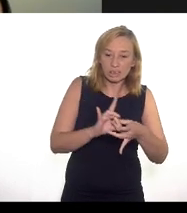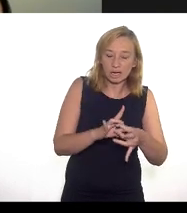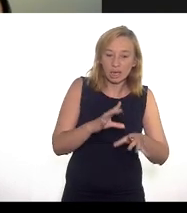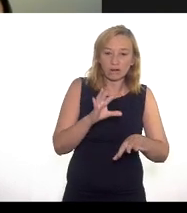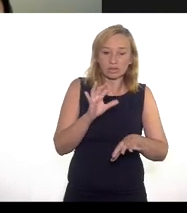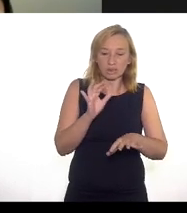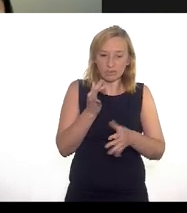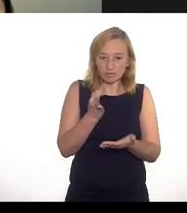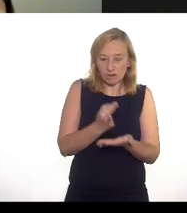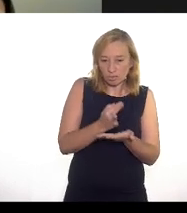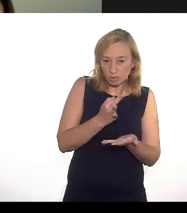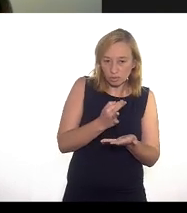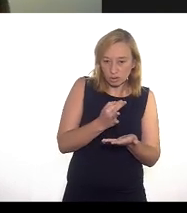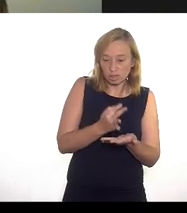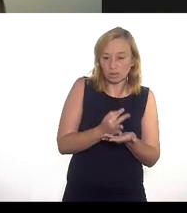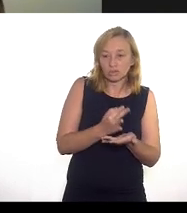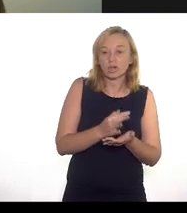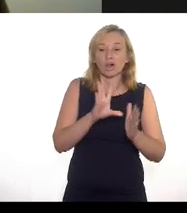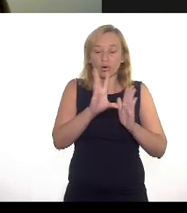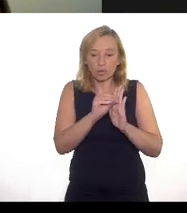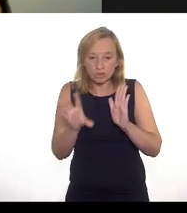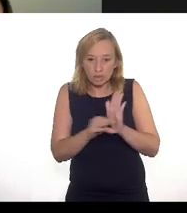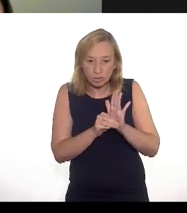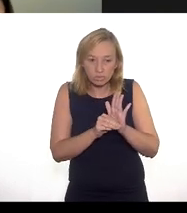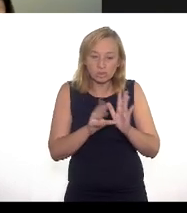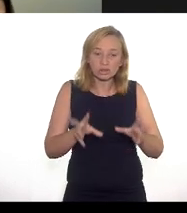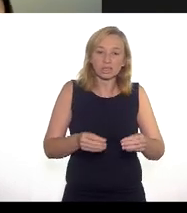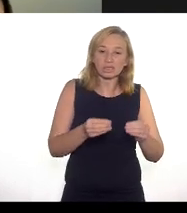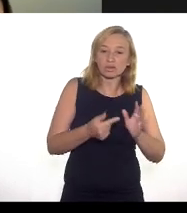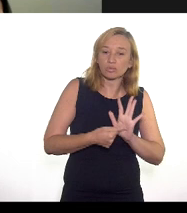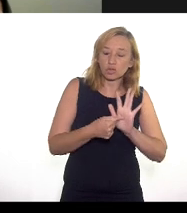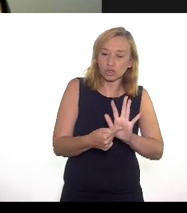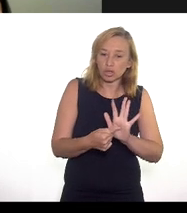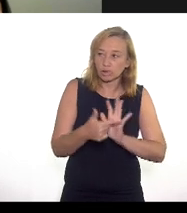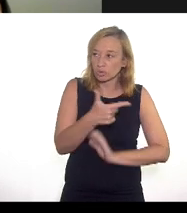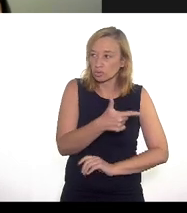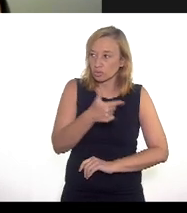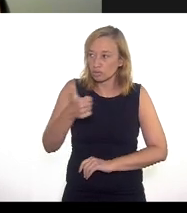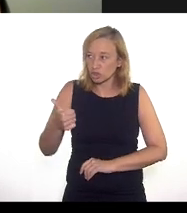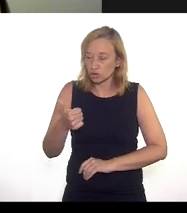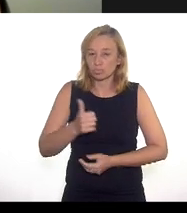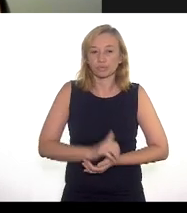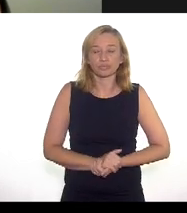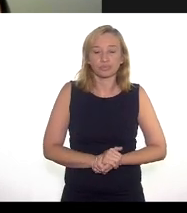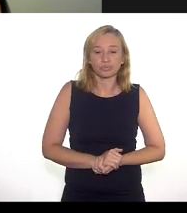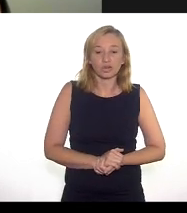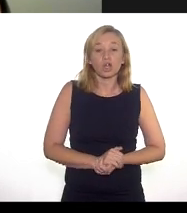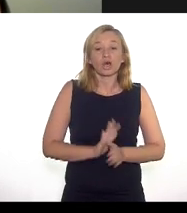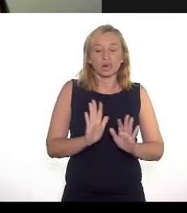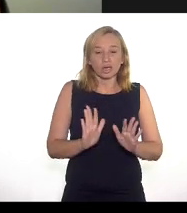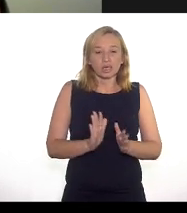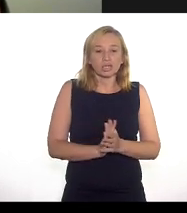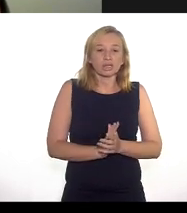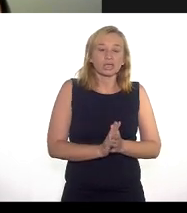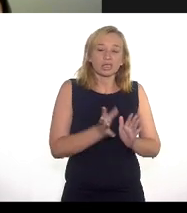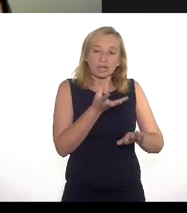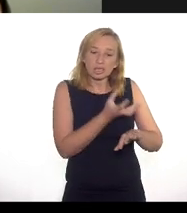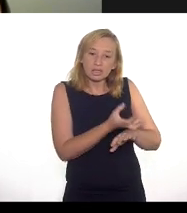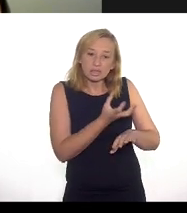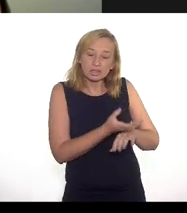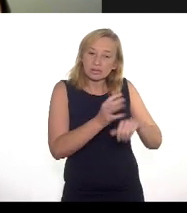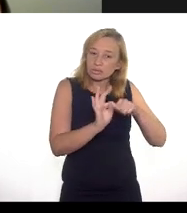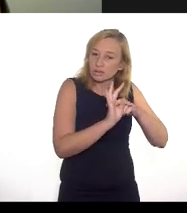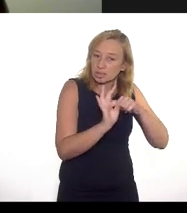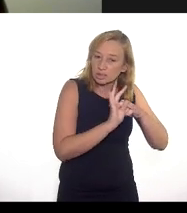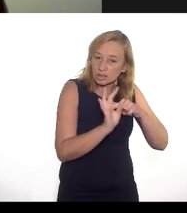faltando, paralelamente ao conteúdo que está sendo dado de 2021. No caso das disciplinas